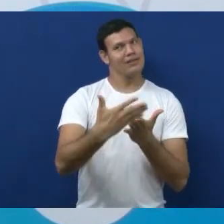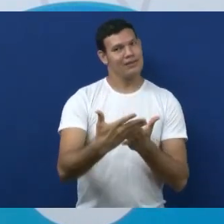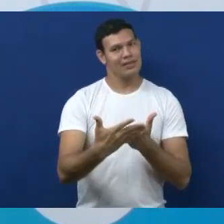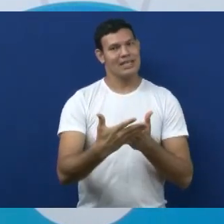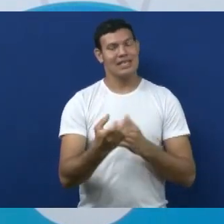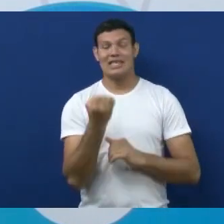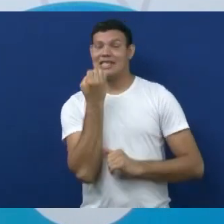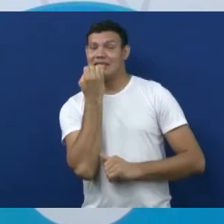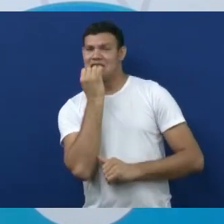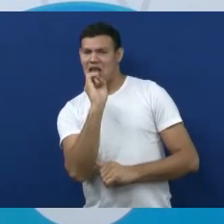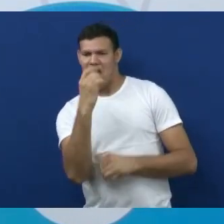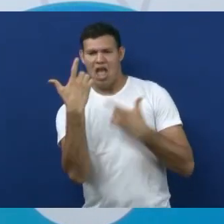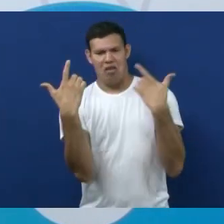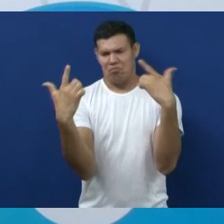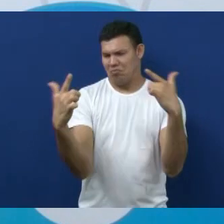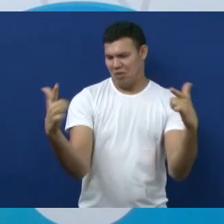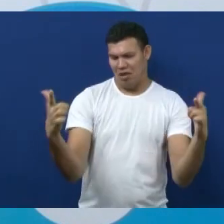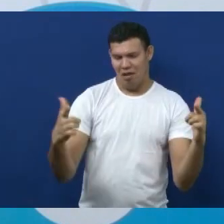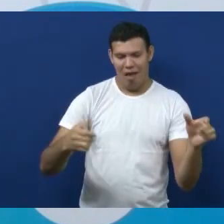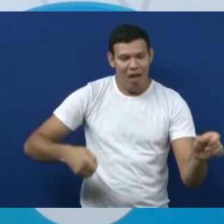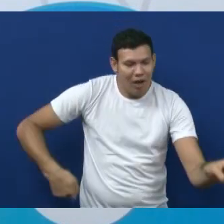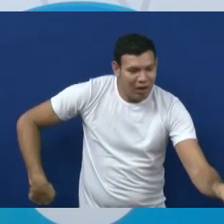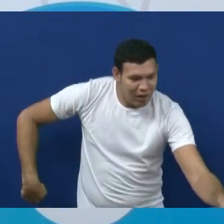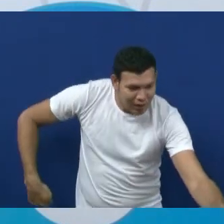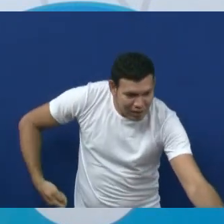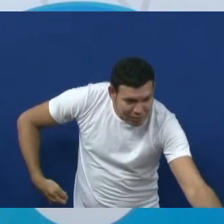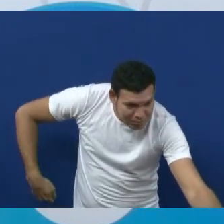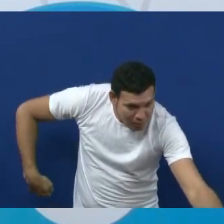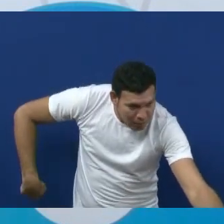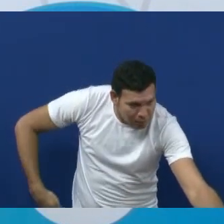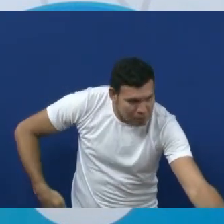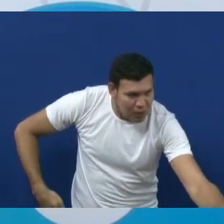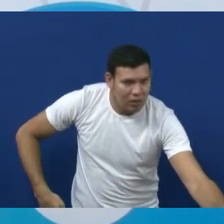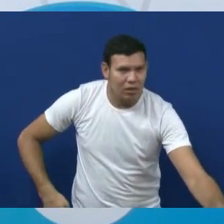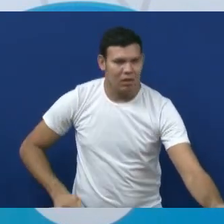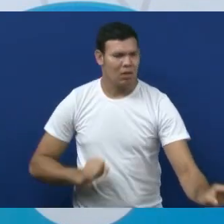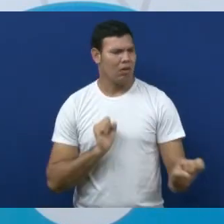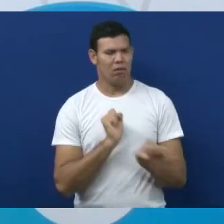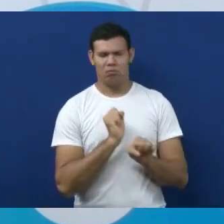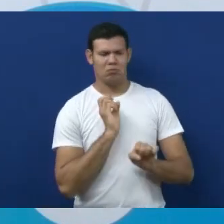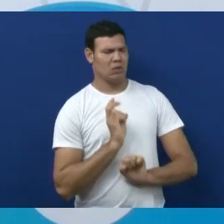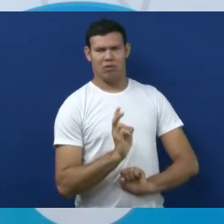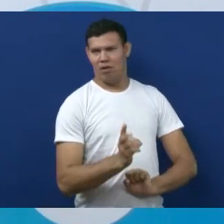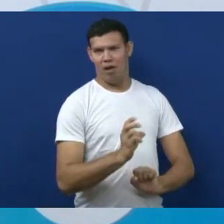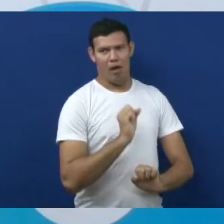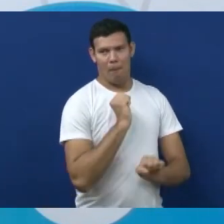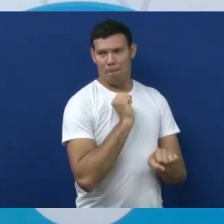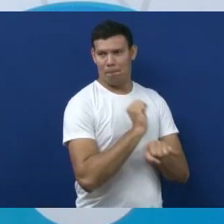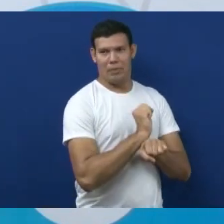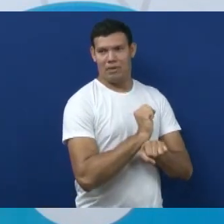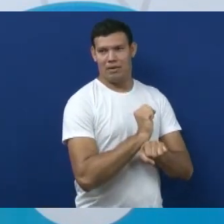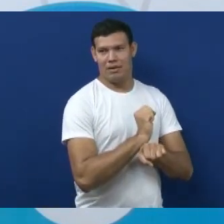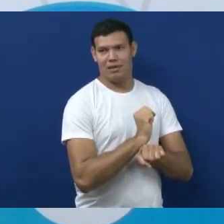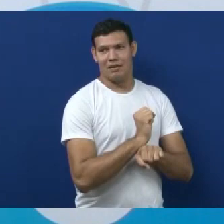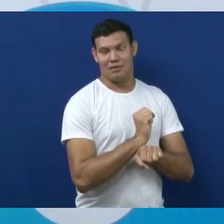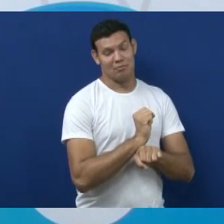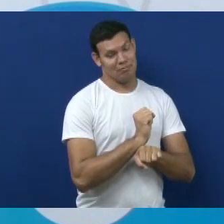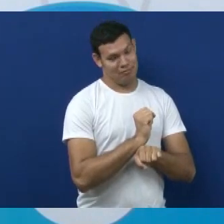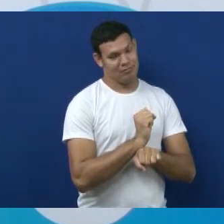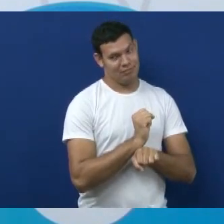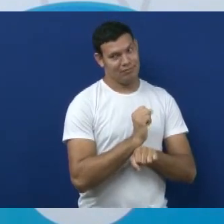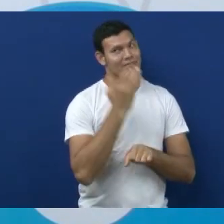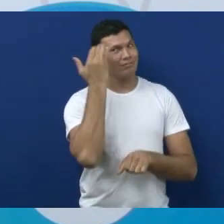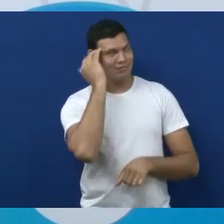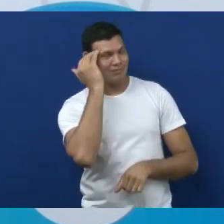se nenhuma força fosse aplicada em cima daquela bola, ela se manteria o quê? Em repouso. Então, os corpos que estão